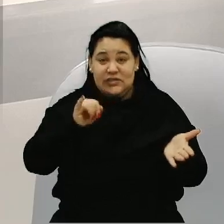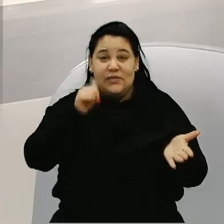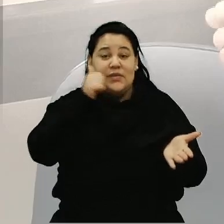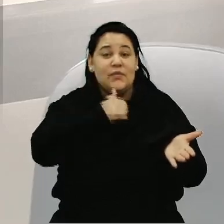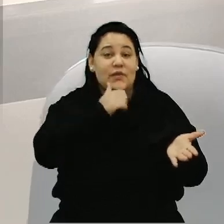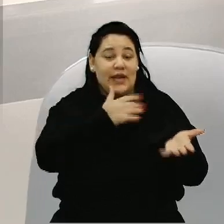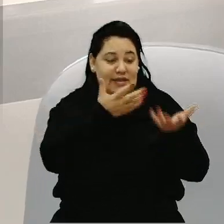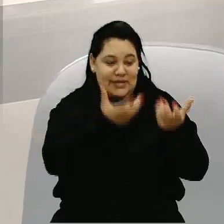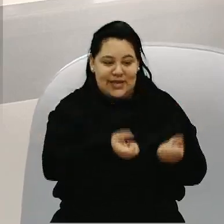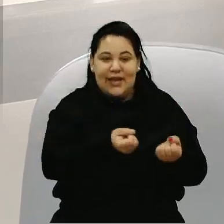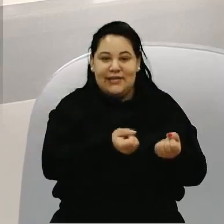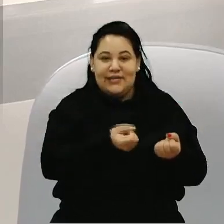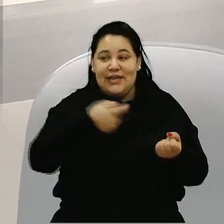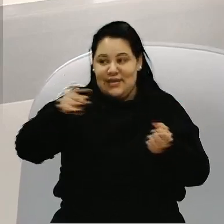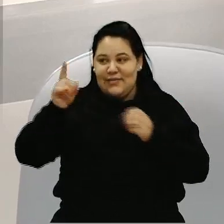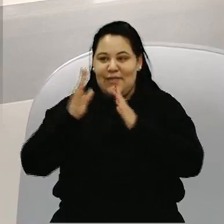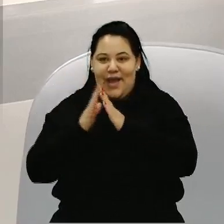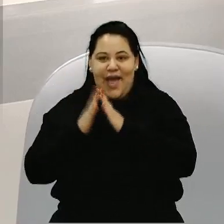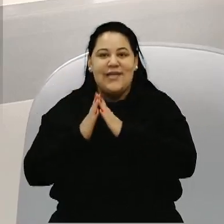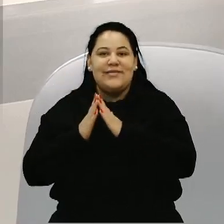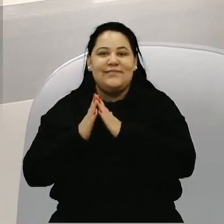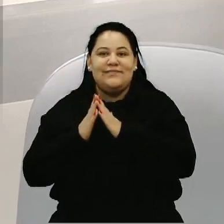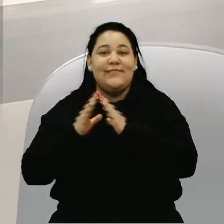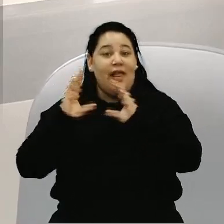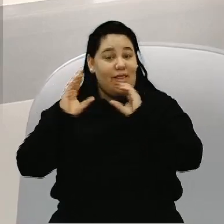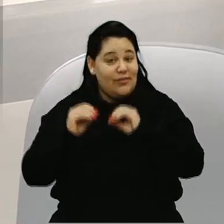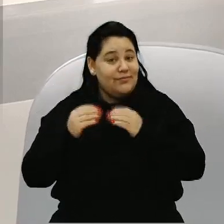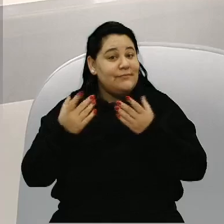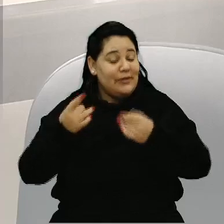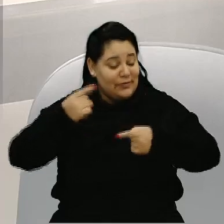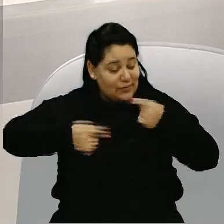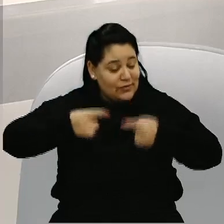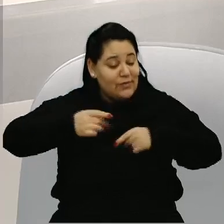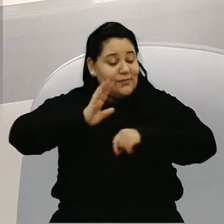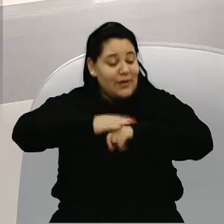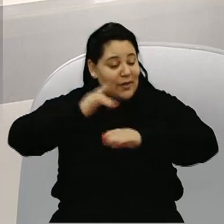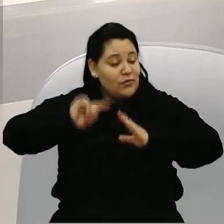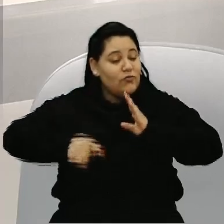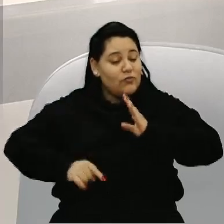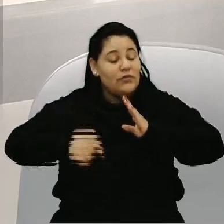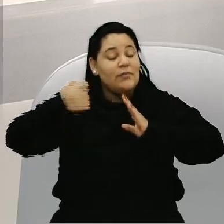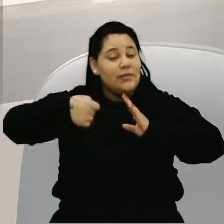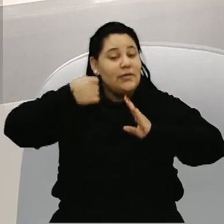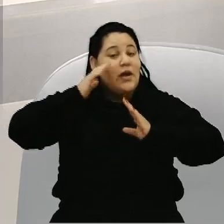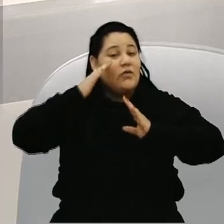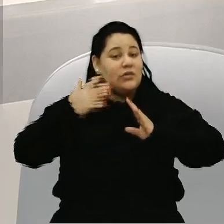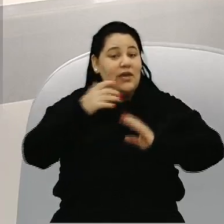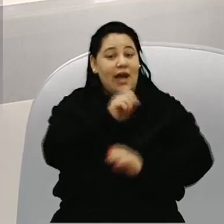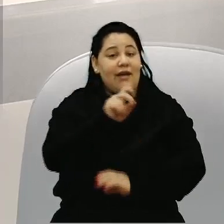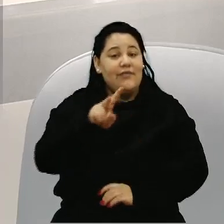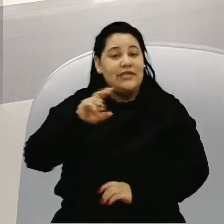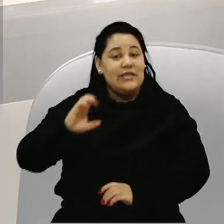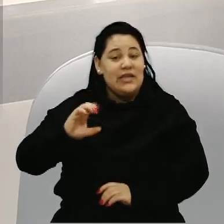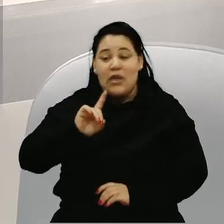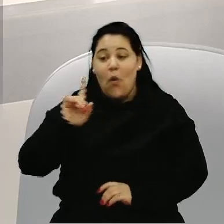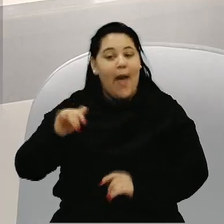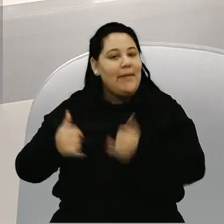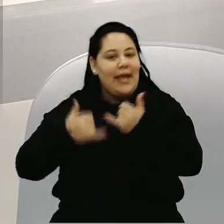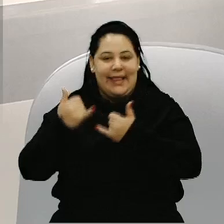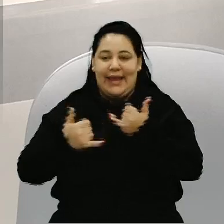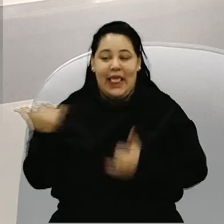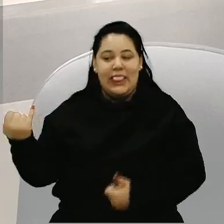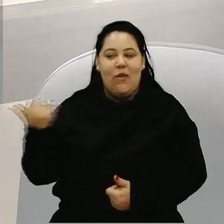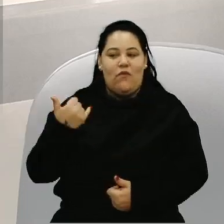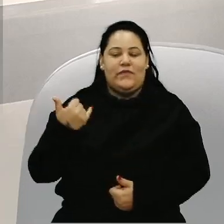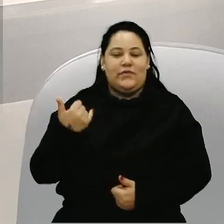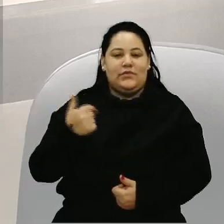para casa naquela noite? Então esse debate precisa acontecer. AVC não avisa. Eu